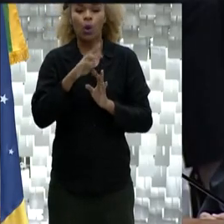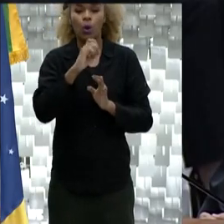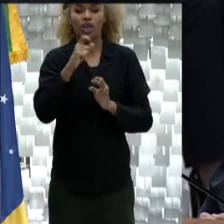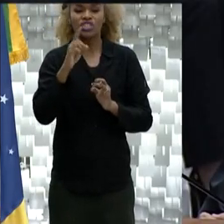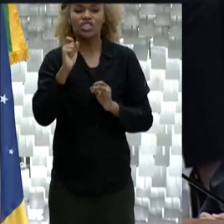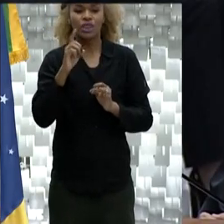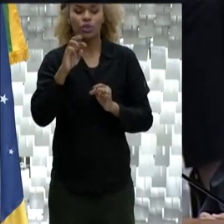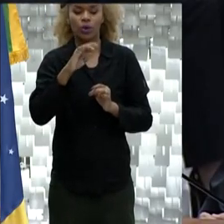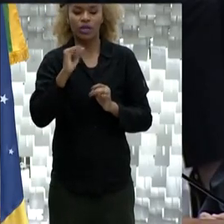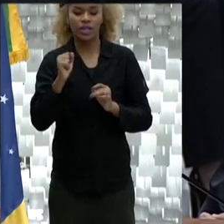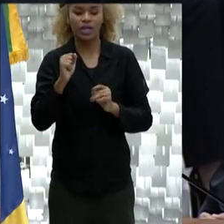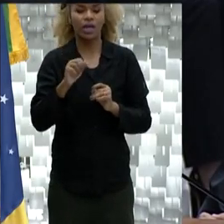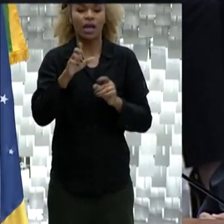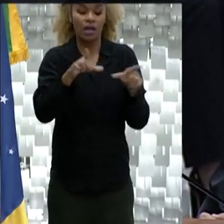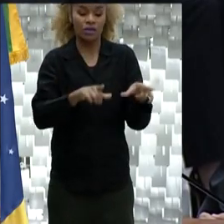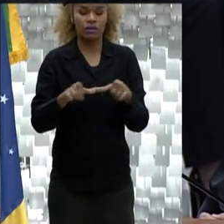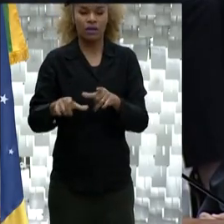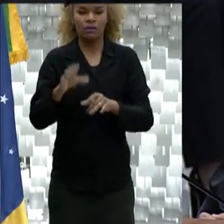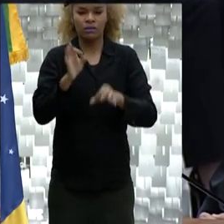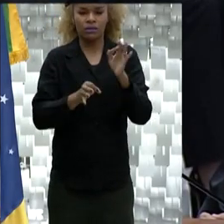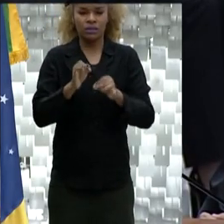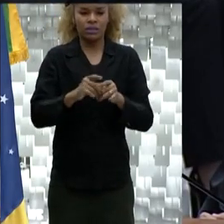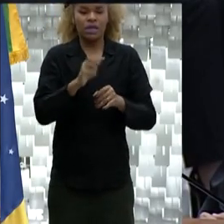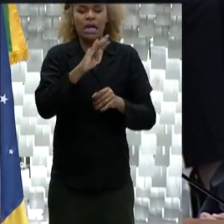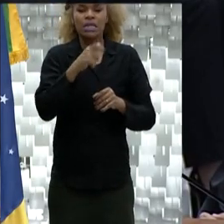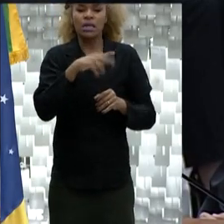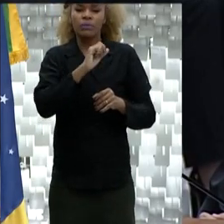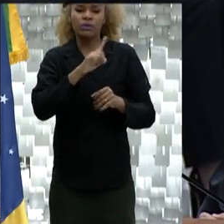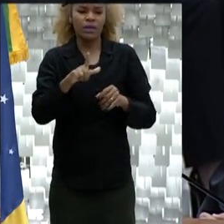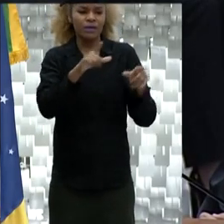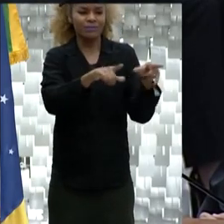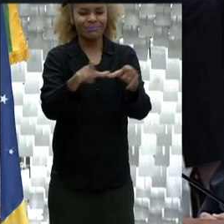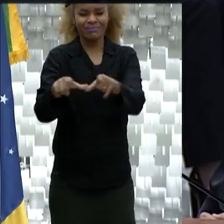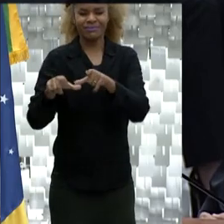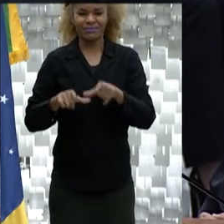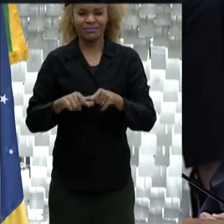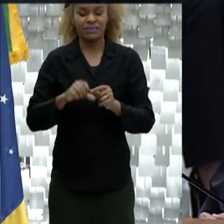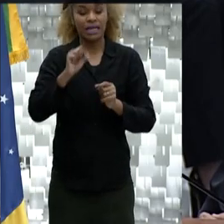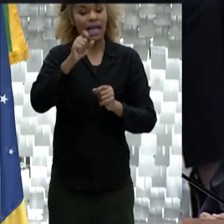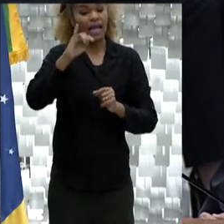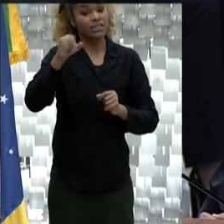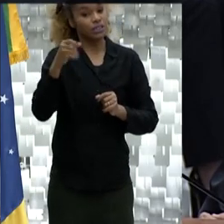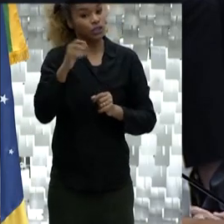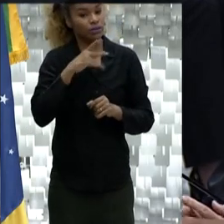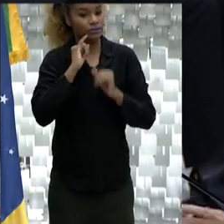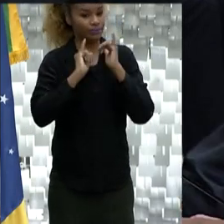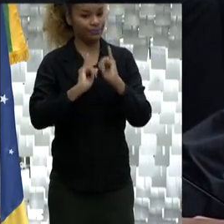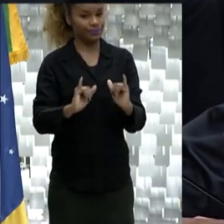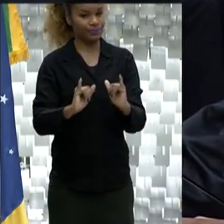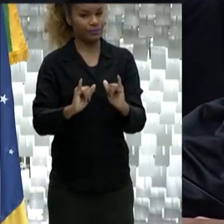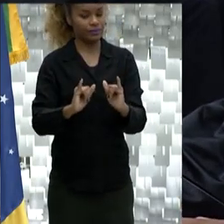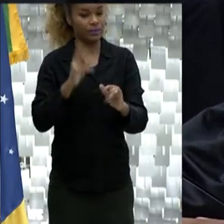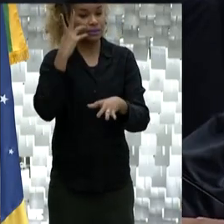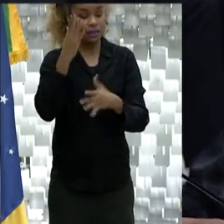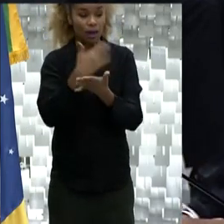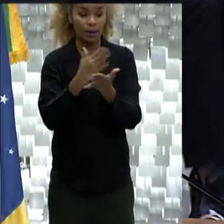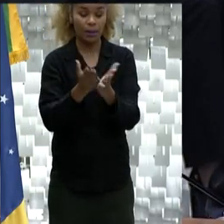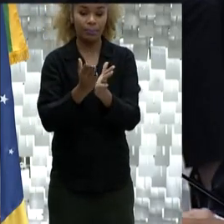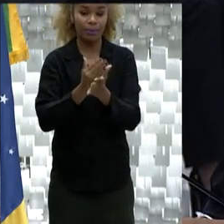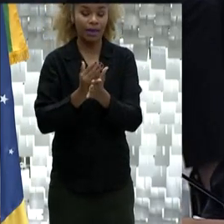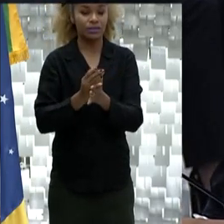Justiça nos tribunais dos estados. O STJ diz, mas para parte da